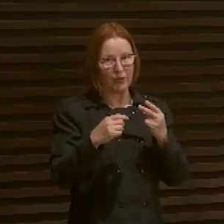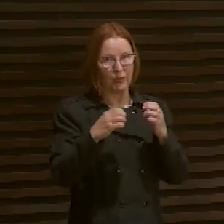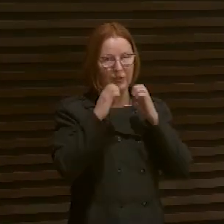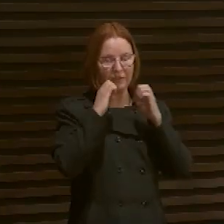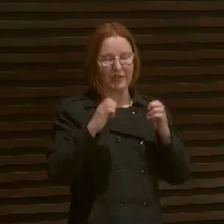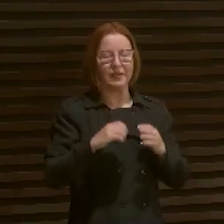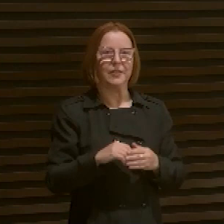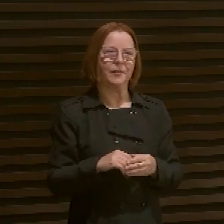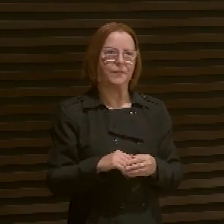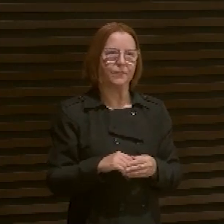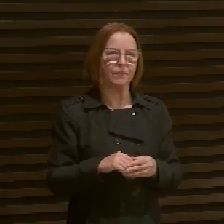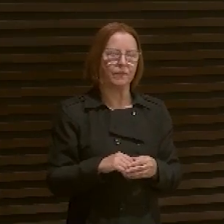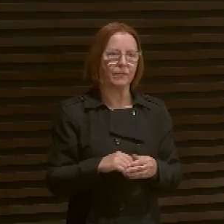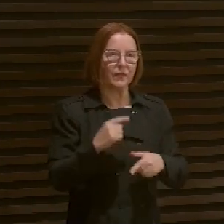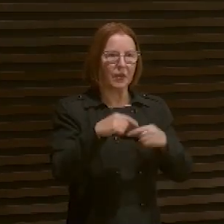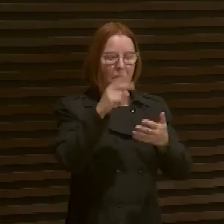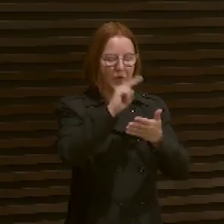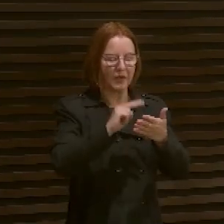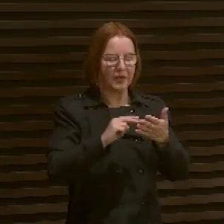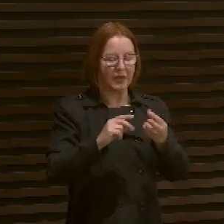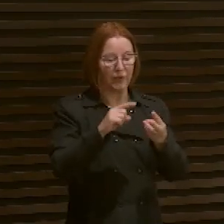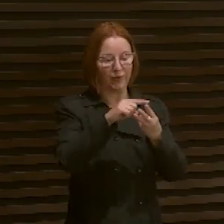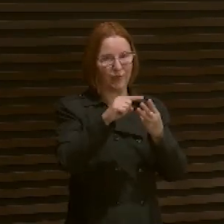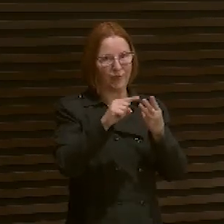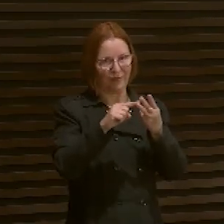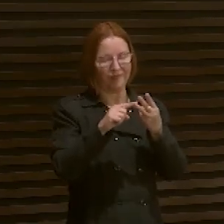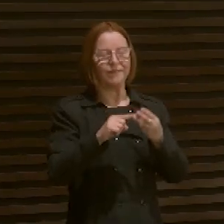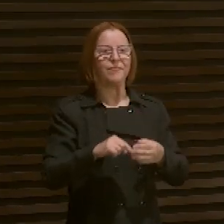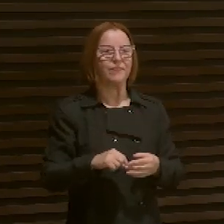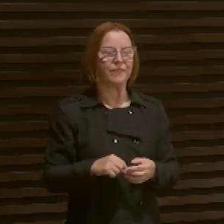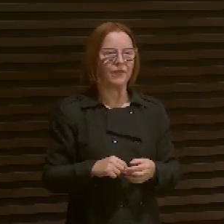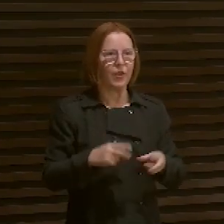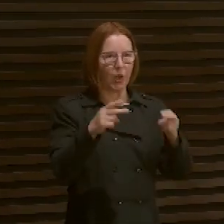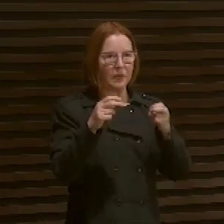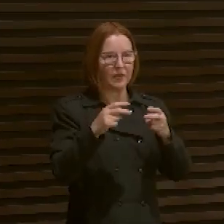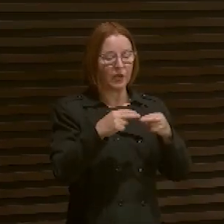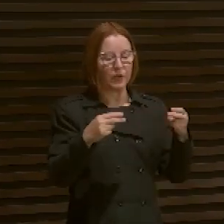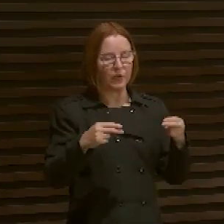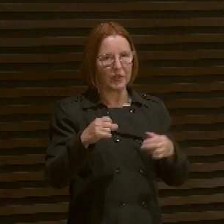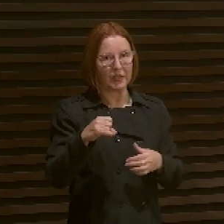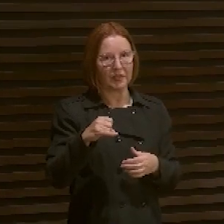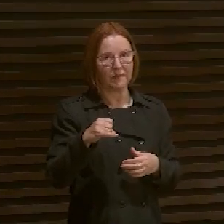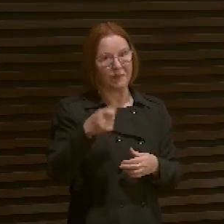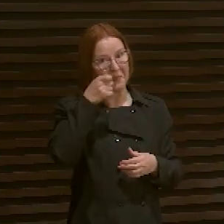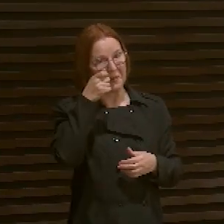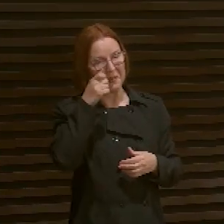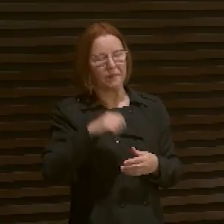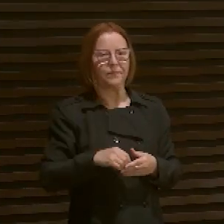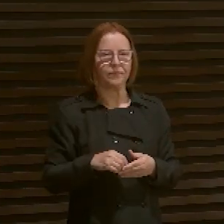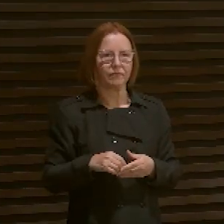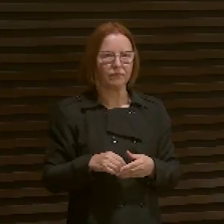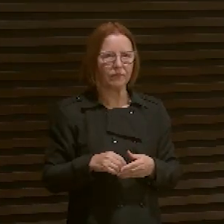para todos eles de maneira conjunta, a gente observa umas coisas interessantes. Nós não vamos lá, só vou citar para vocês. Nós estamos lendo aqui que o barco já